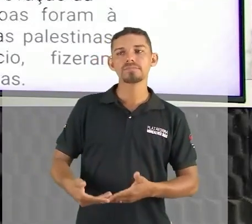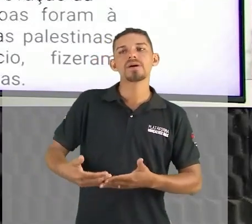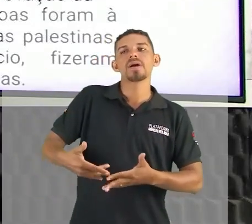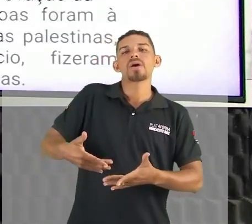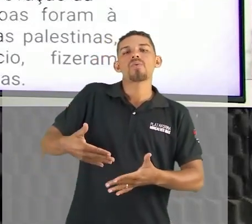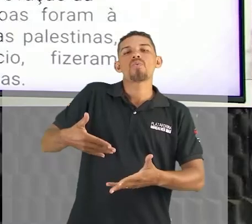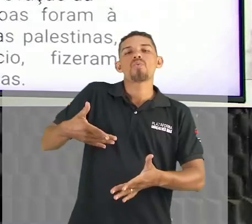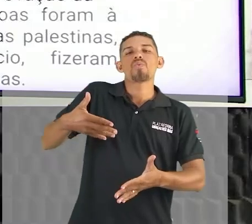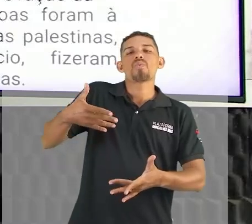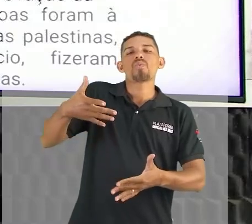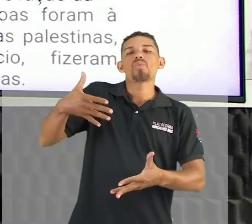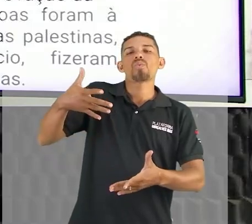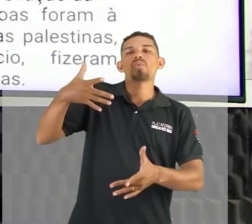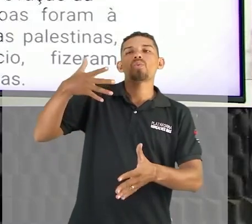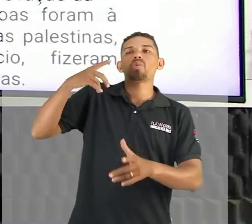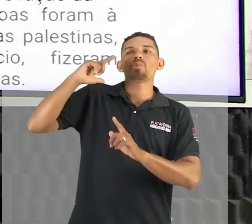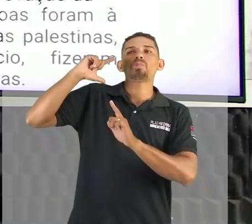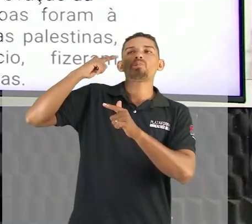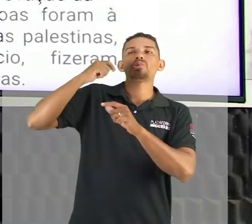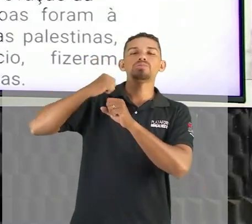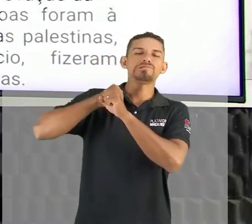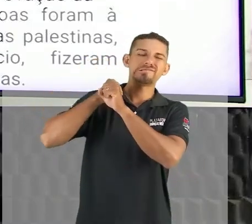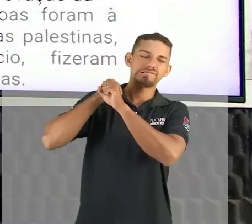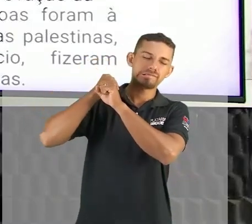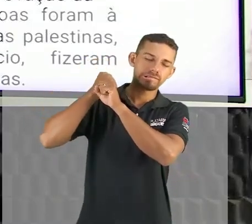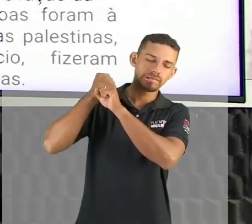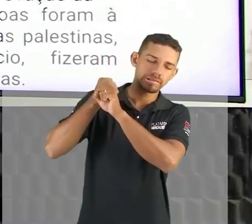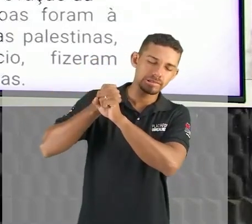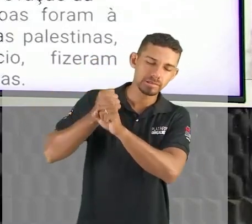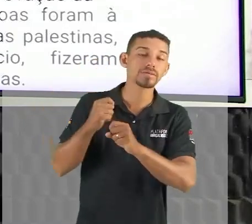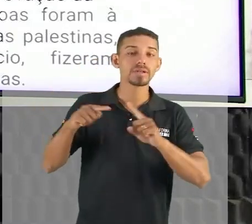já vem há um bom tempo, né? Então, se você